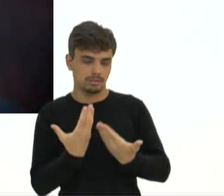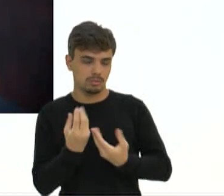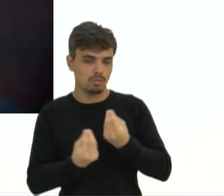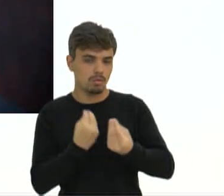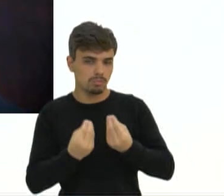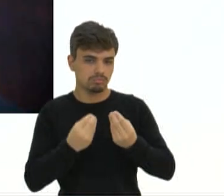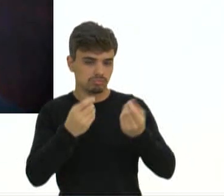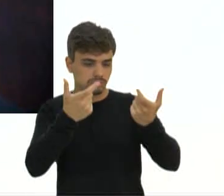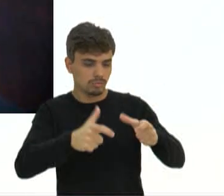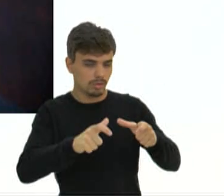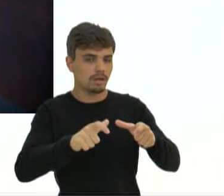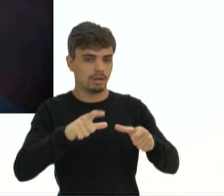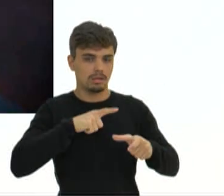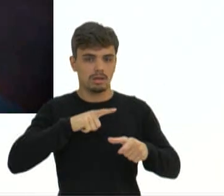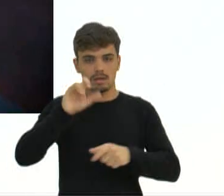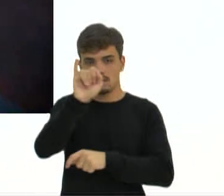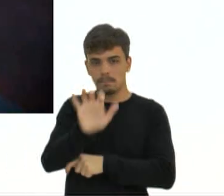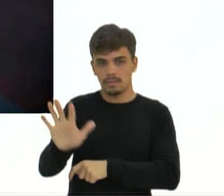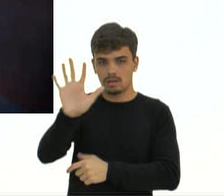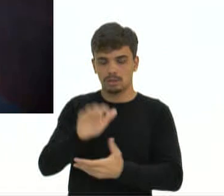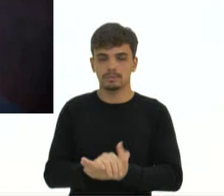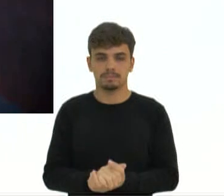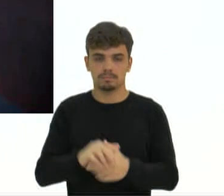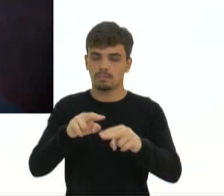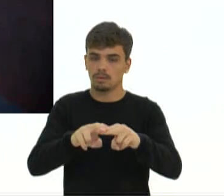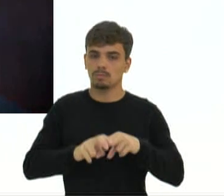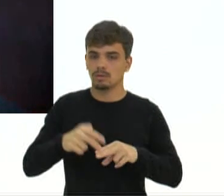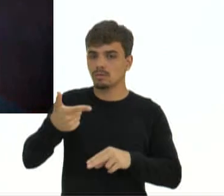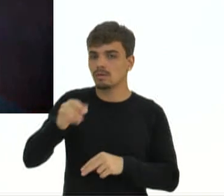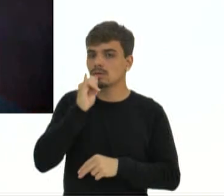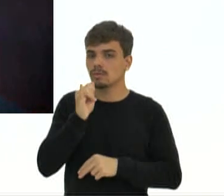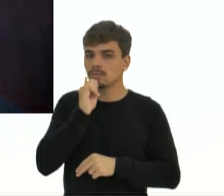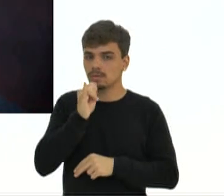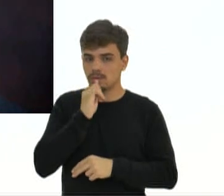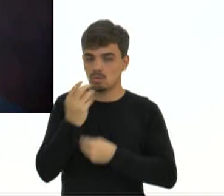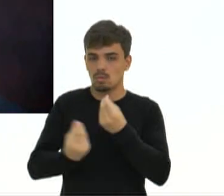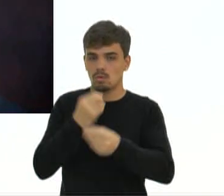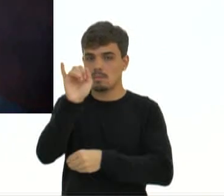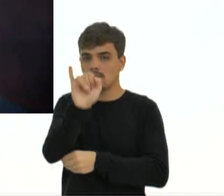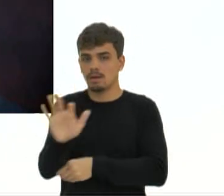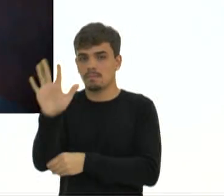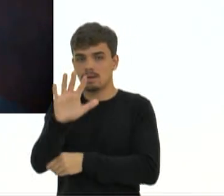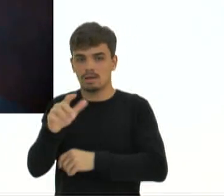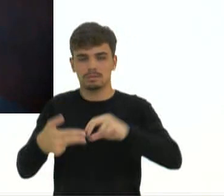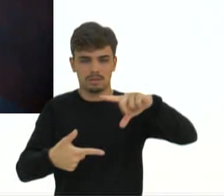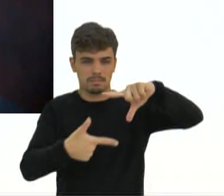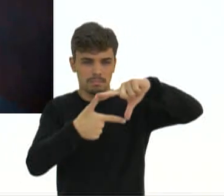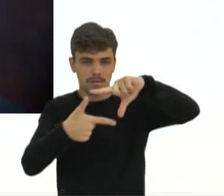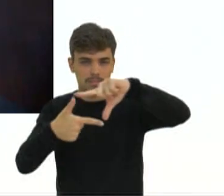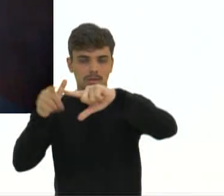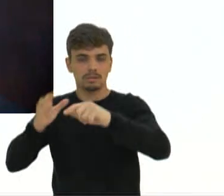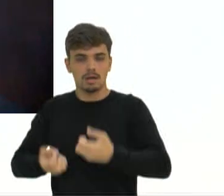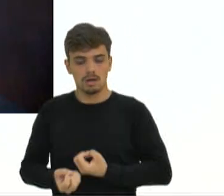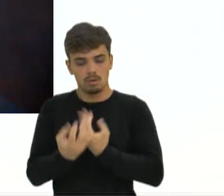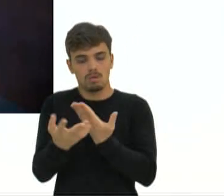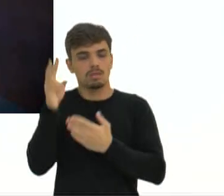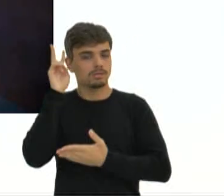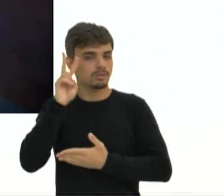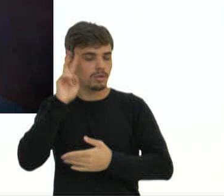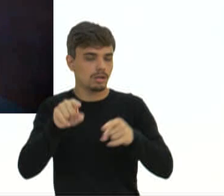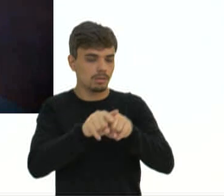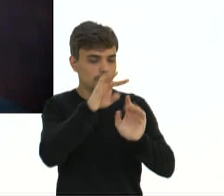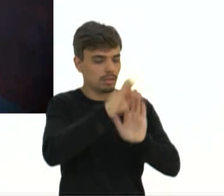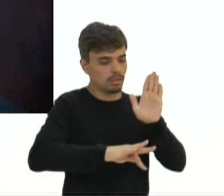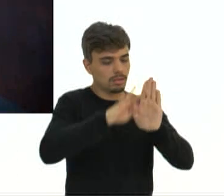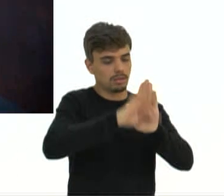você vai reconhecer na imagem, né? Então, mais um exemplo de como a imagem nos quadrinhos ela já está contando a história e o texto